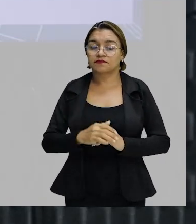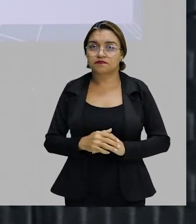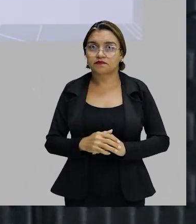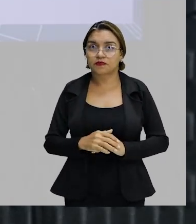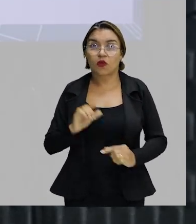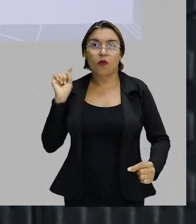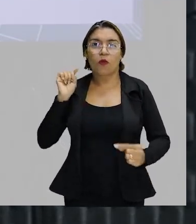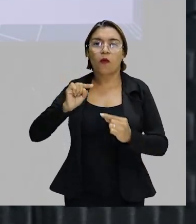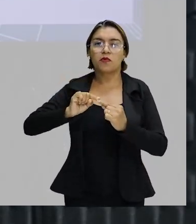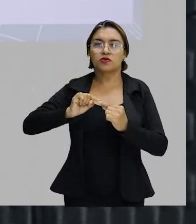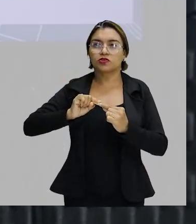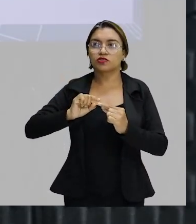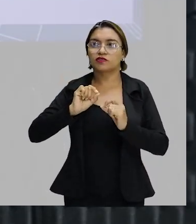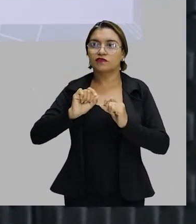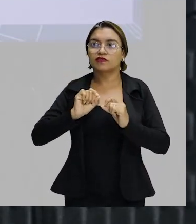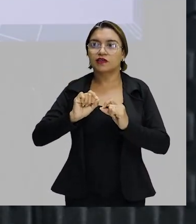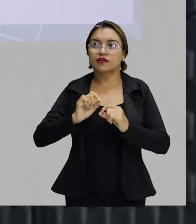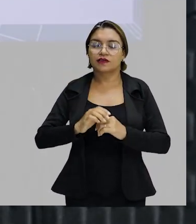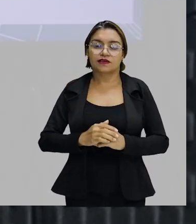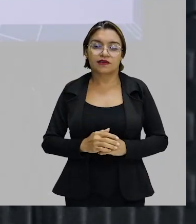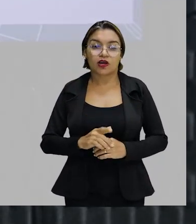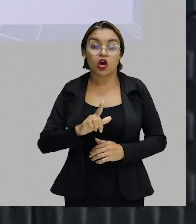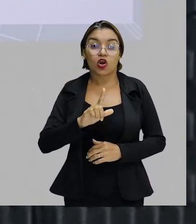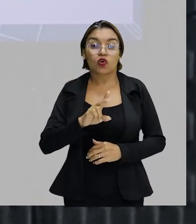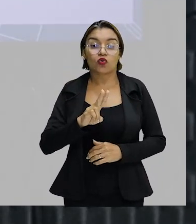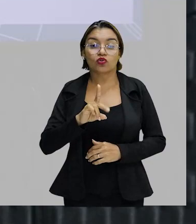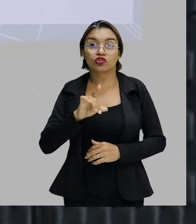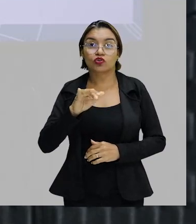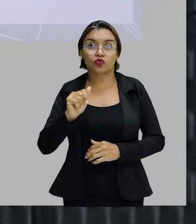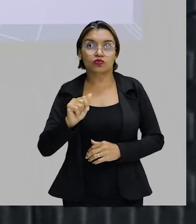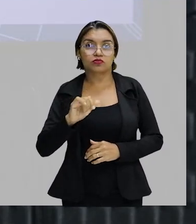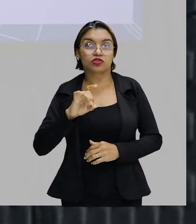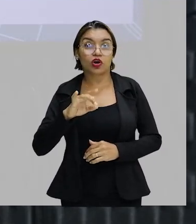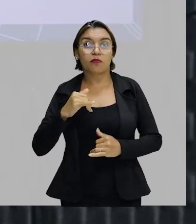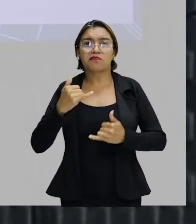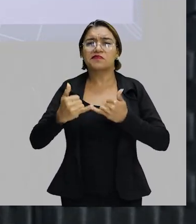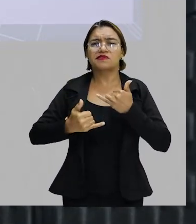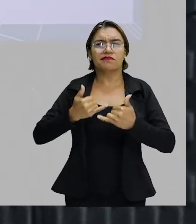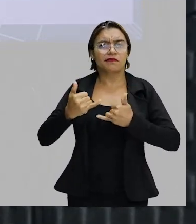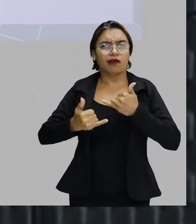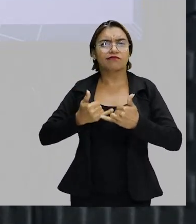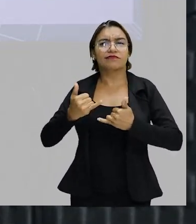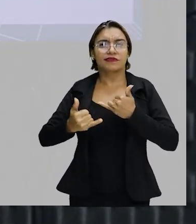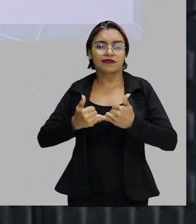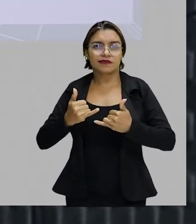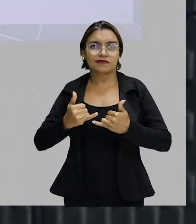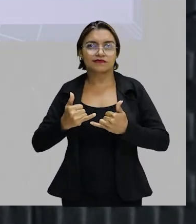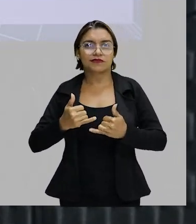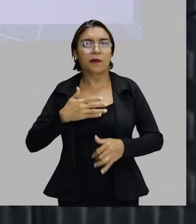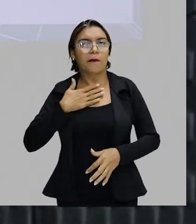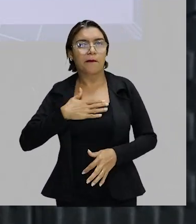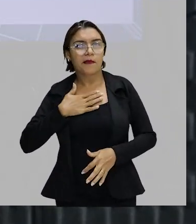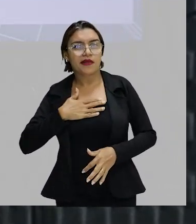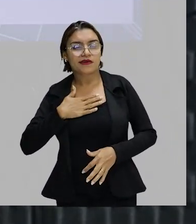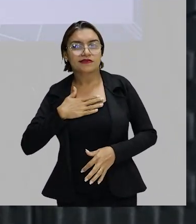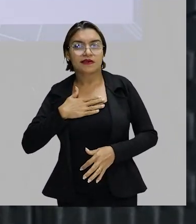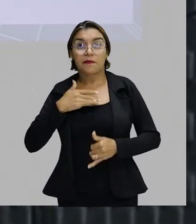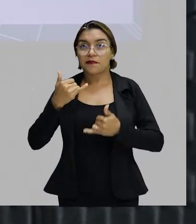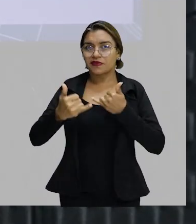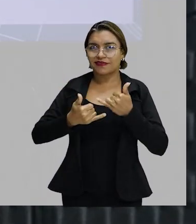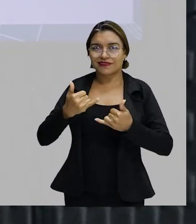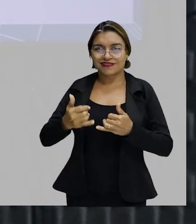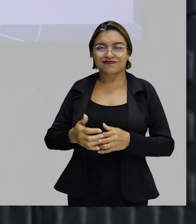objetivo tinha o caráter o qu o caráter lúdico a ludicidade o prazer a